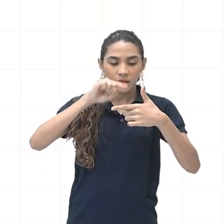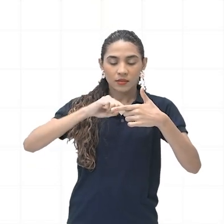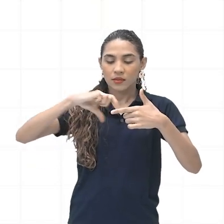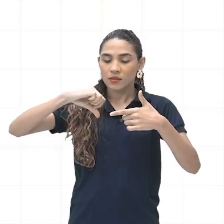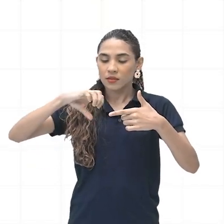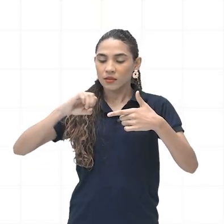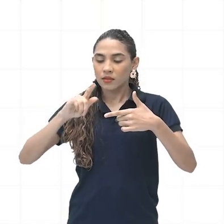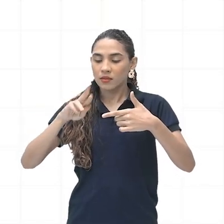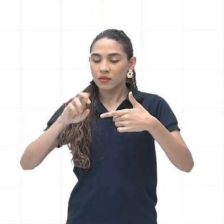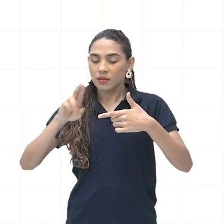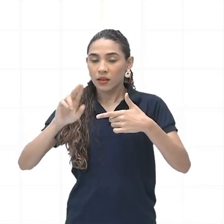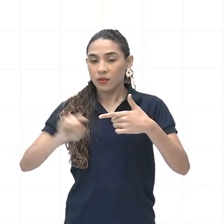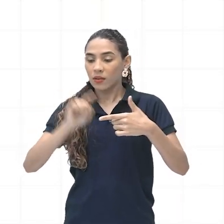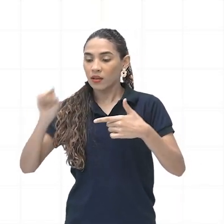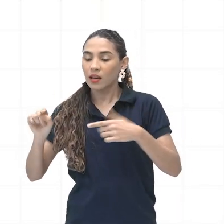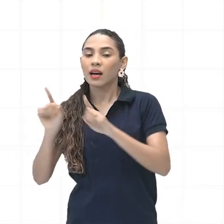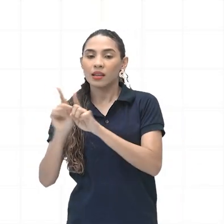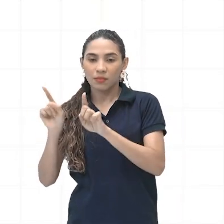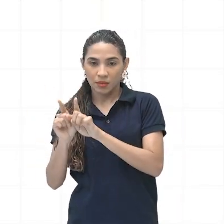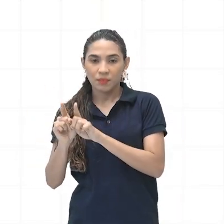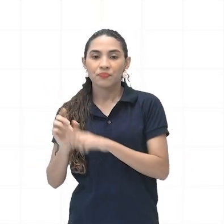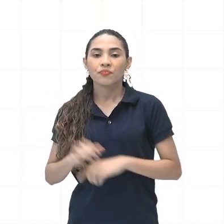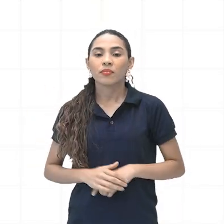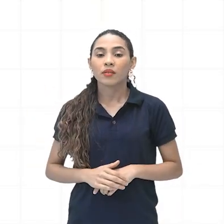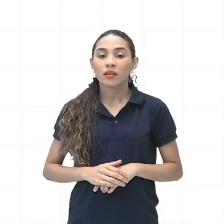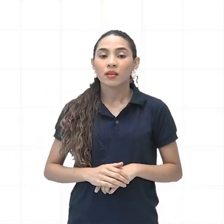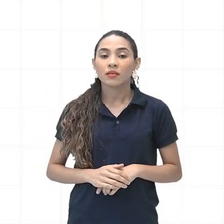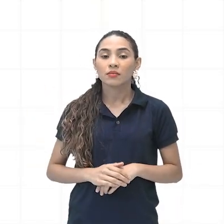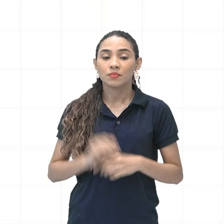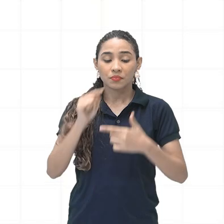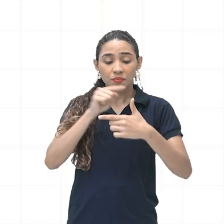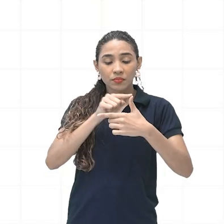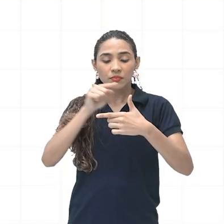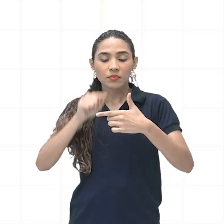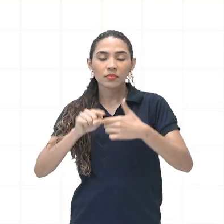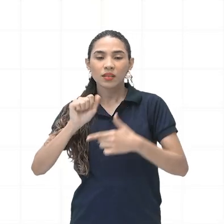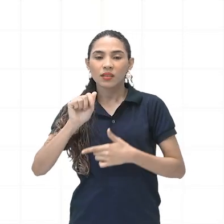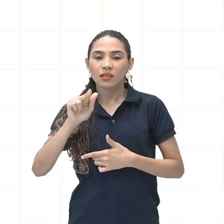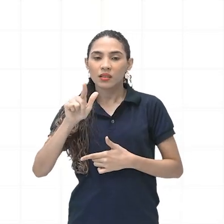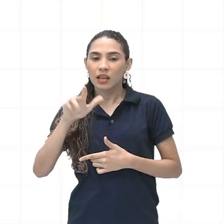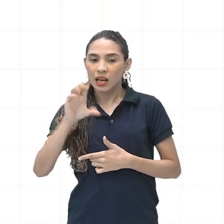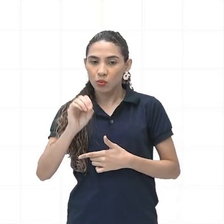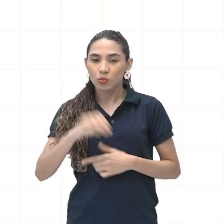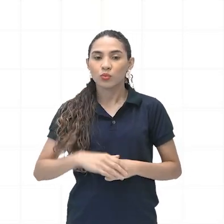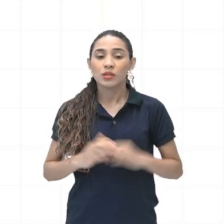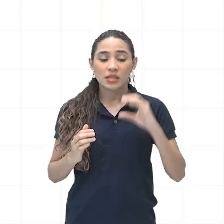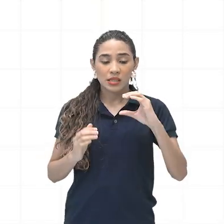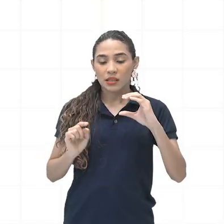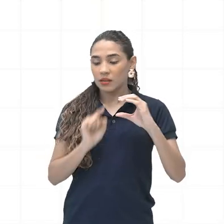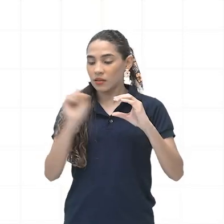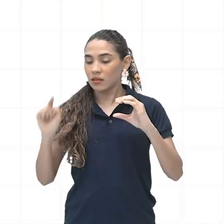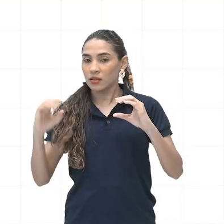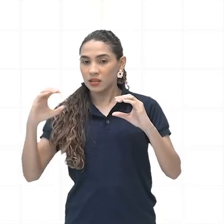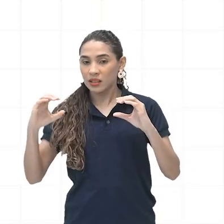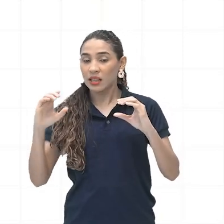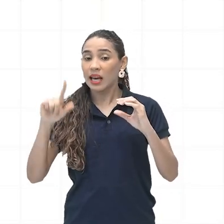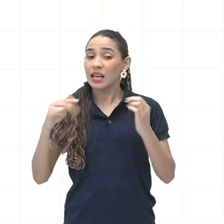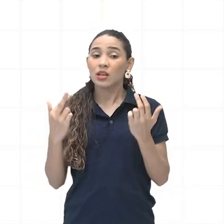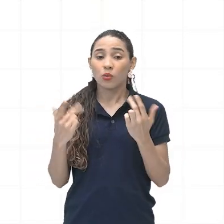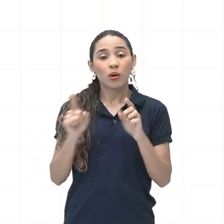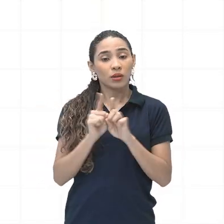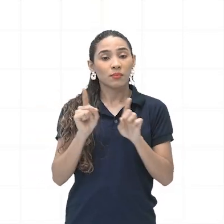aqui também tem um ângulo de 90 graus. E o ângulo agudo, ó, no vértice C, são iguais.